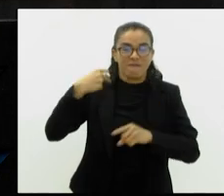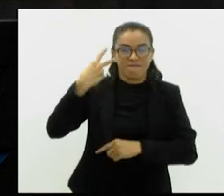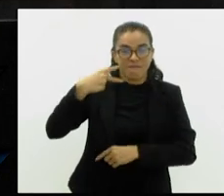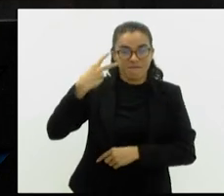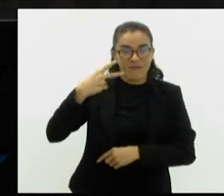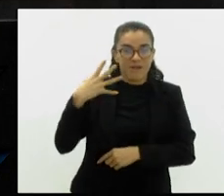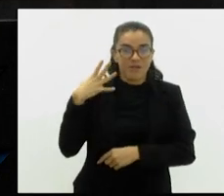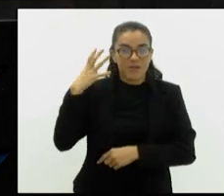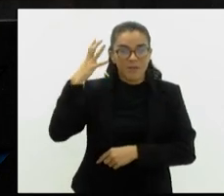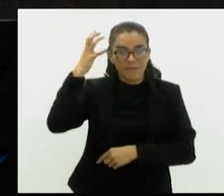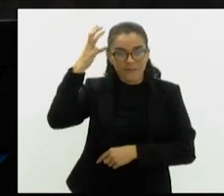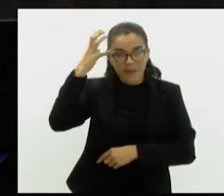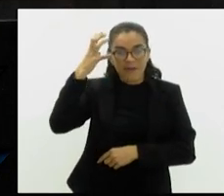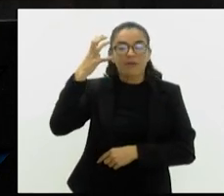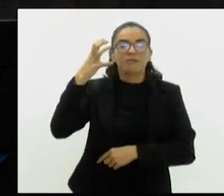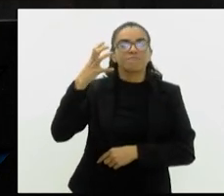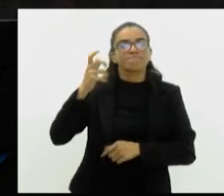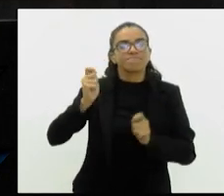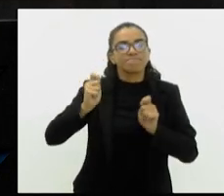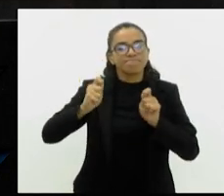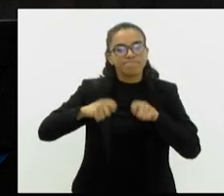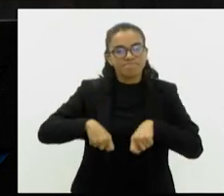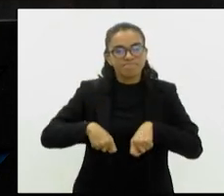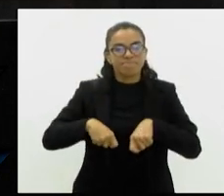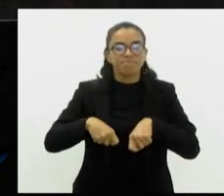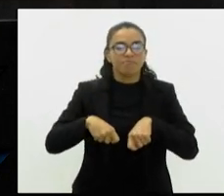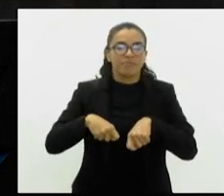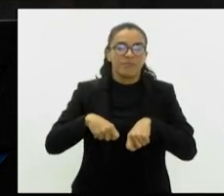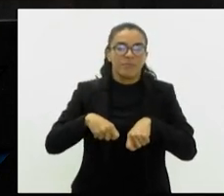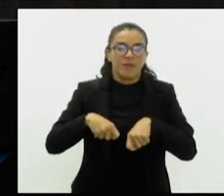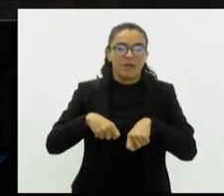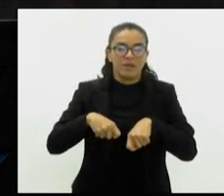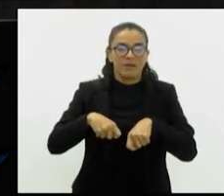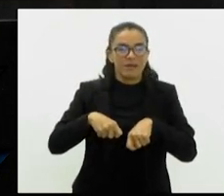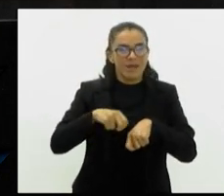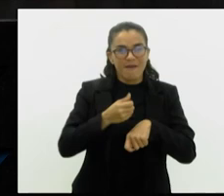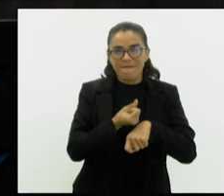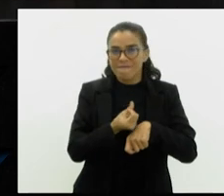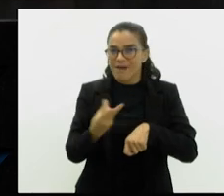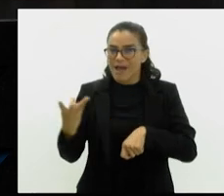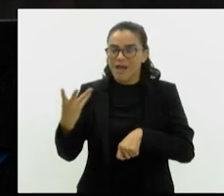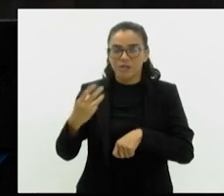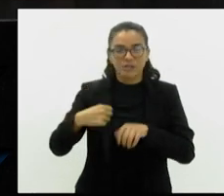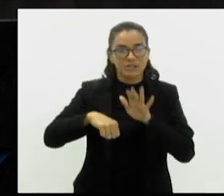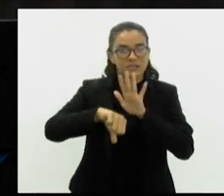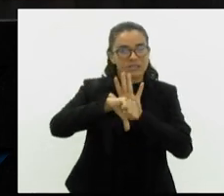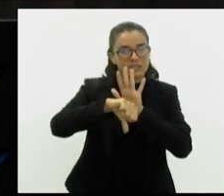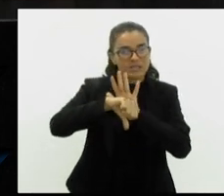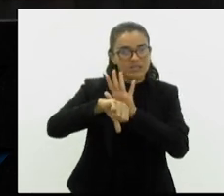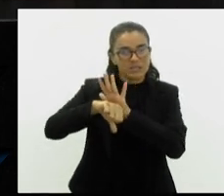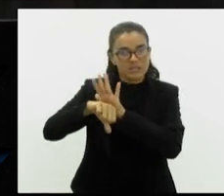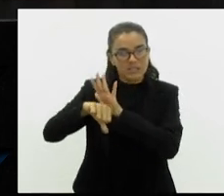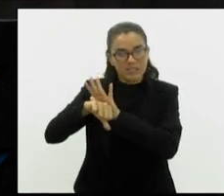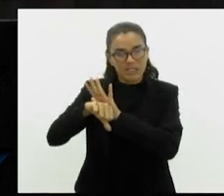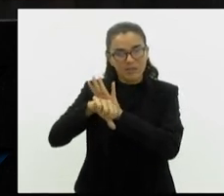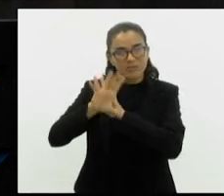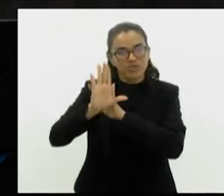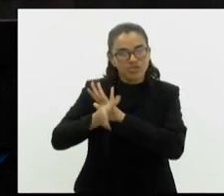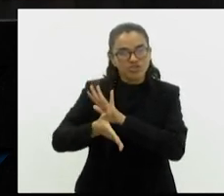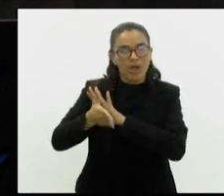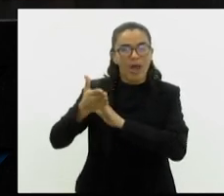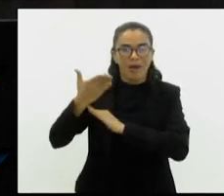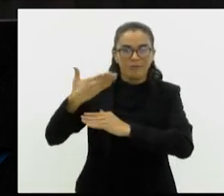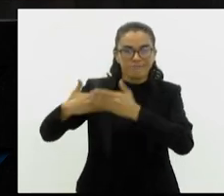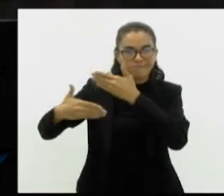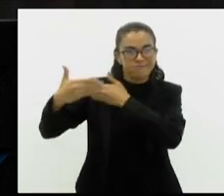Marielle possibilita que tantos e tantos outros crimes que já ocorreram